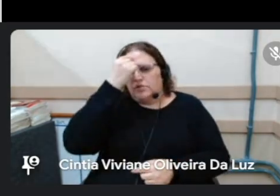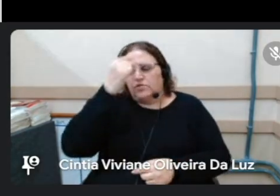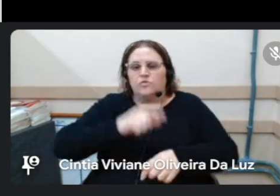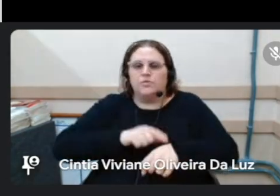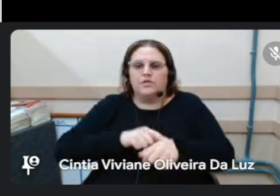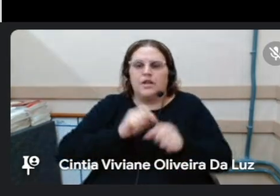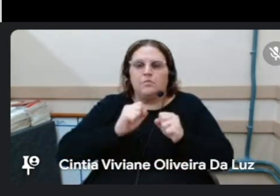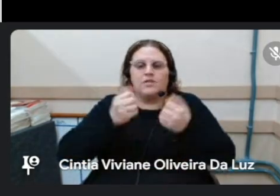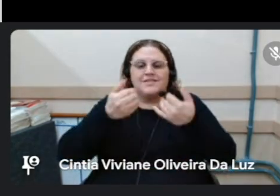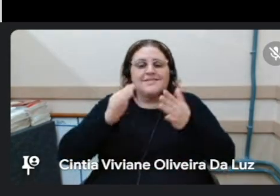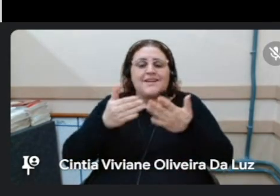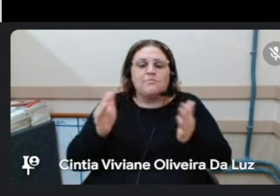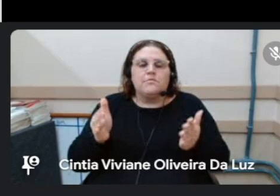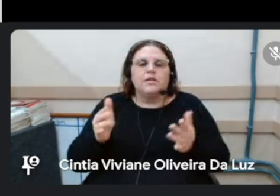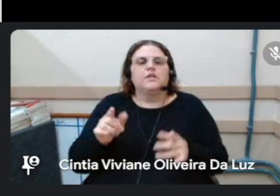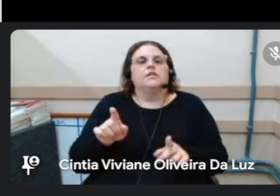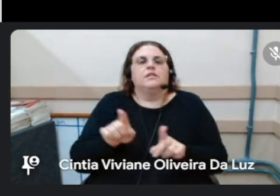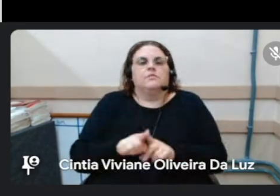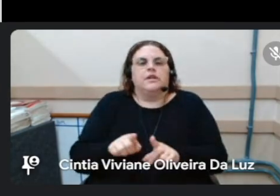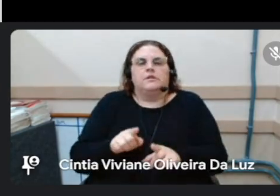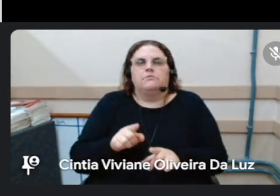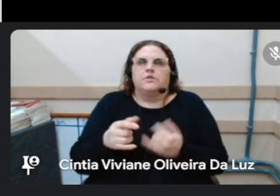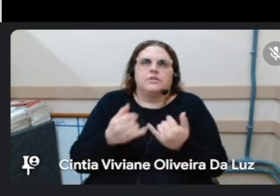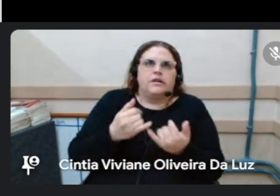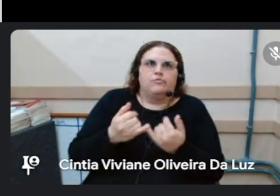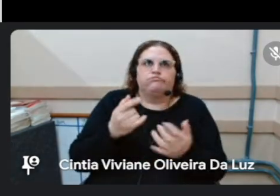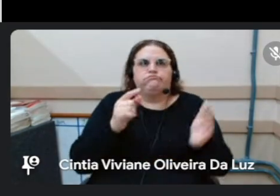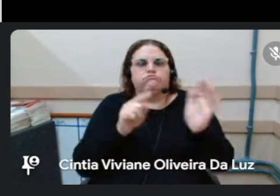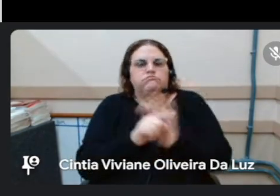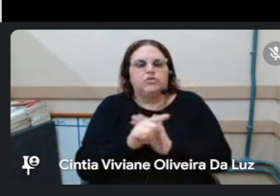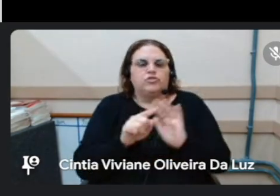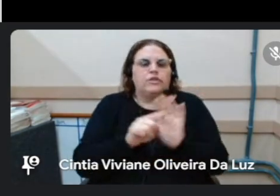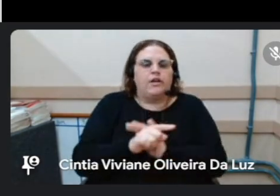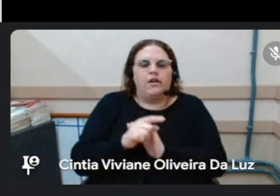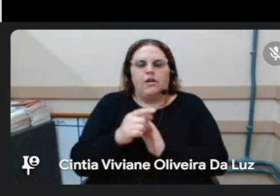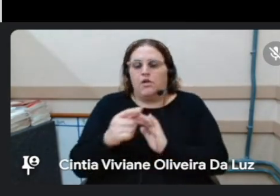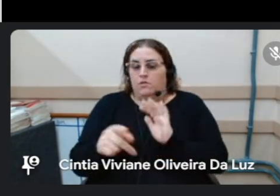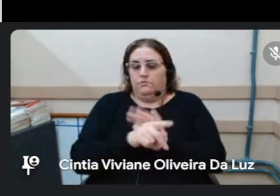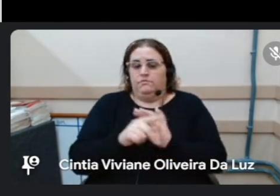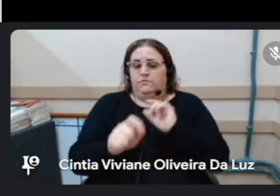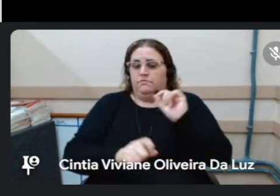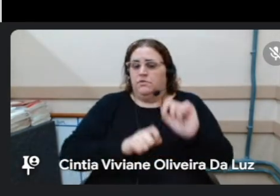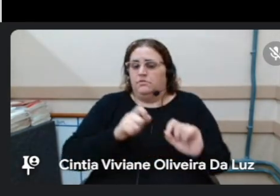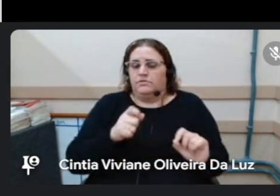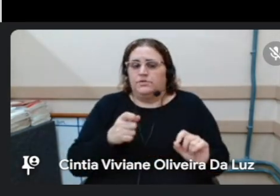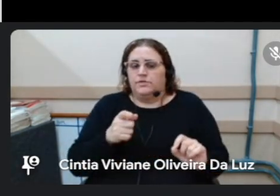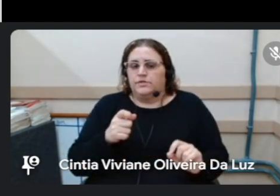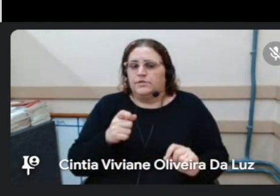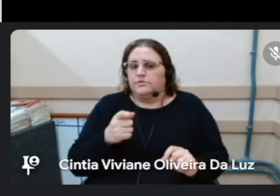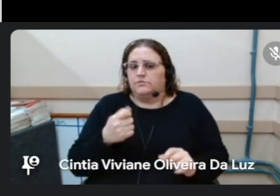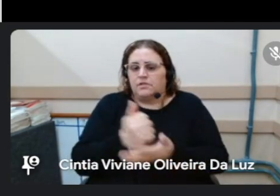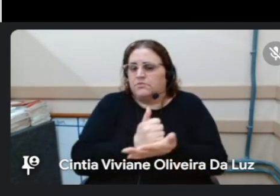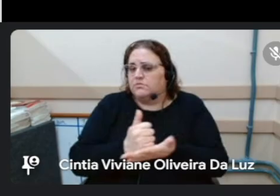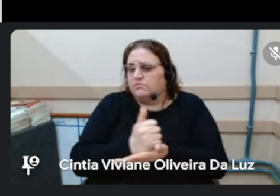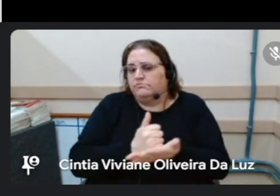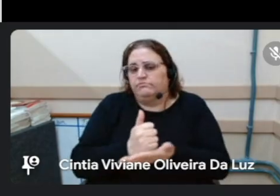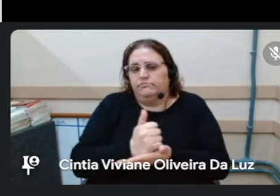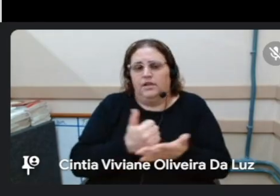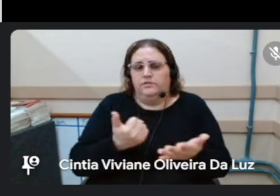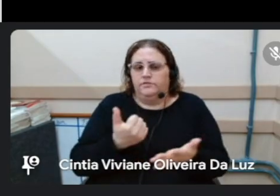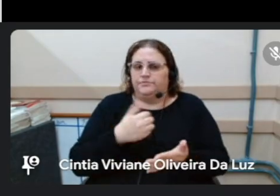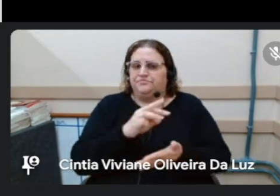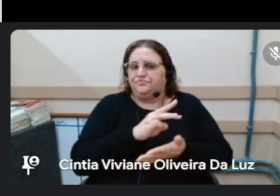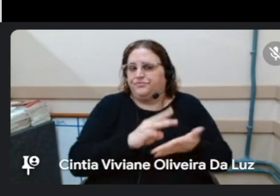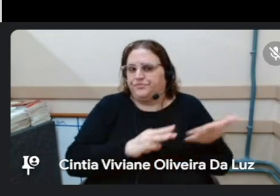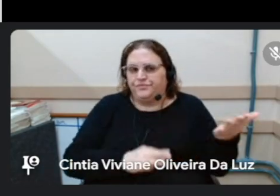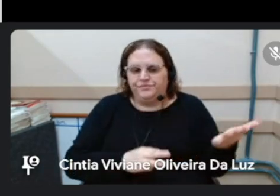abrir inclusive para para questionar os pró os PR os próprios princípios as próprias metodologias